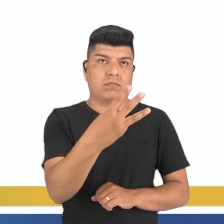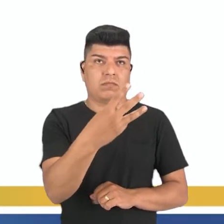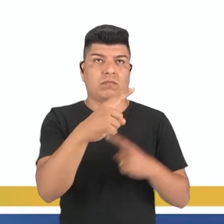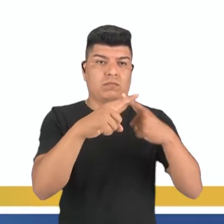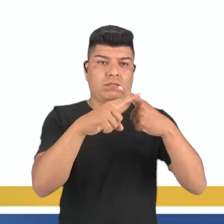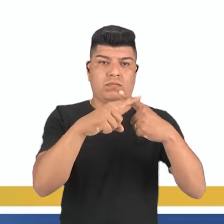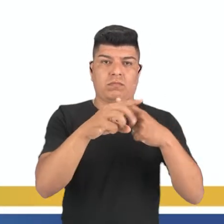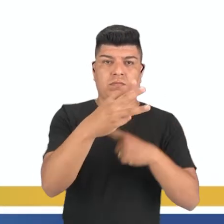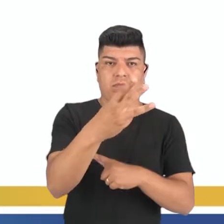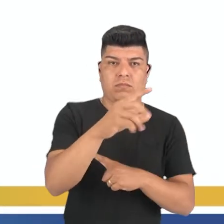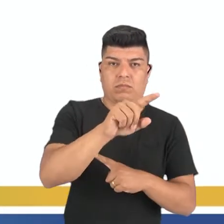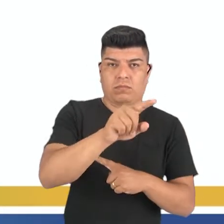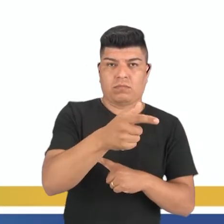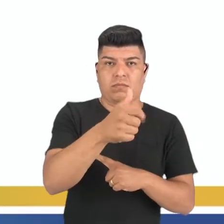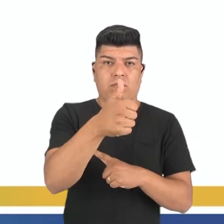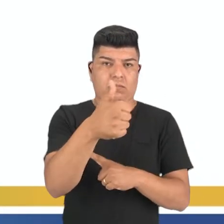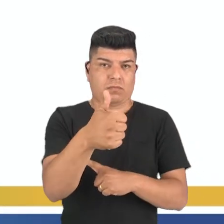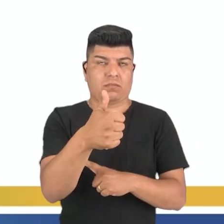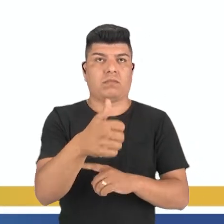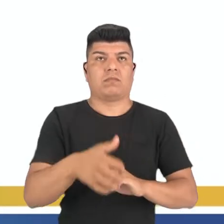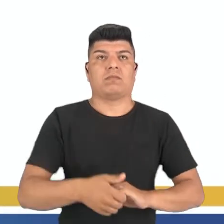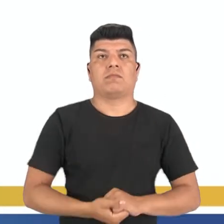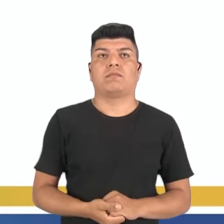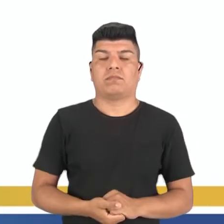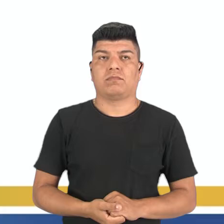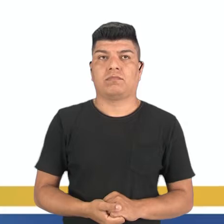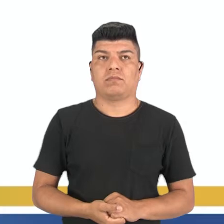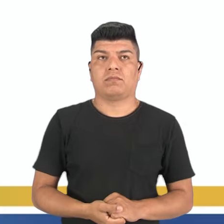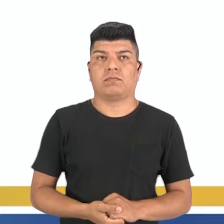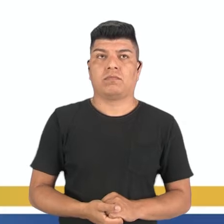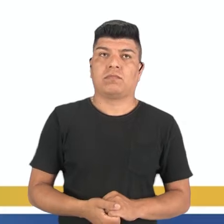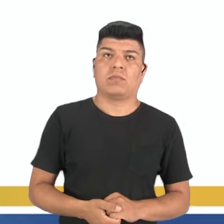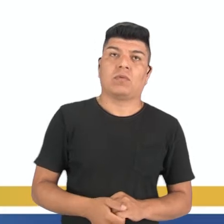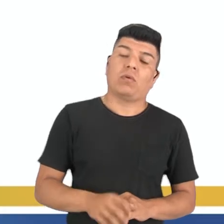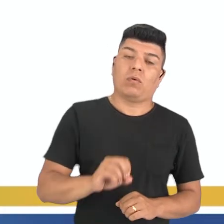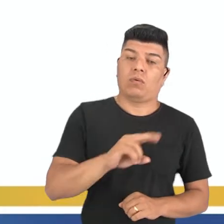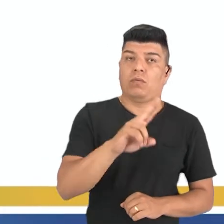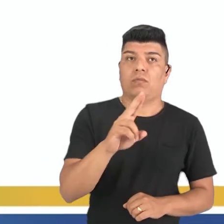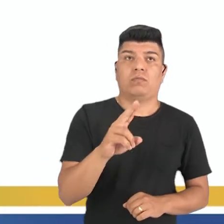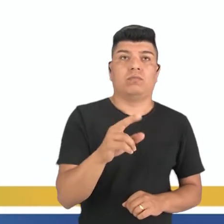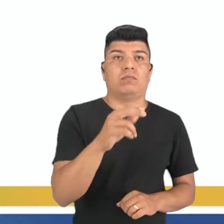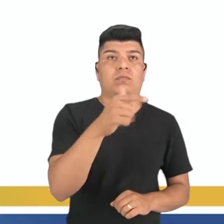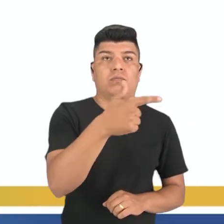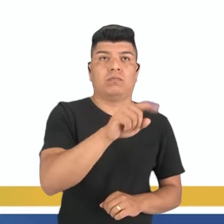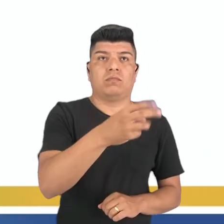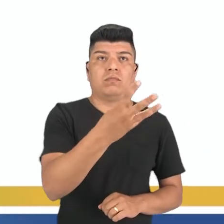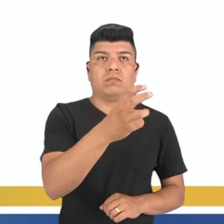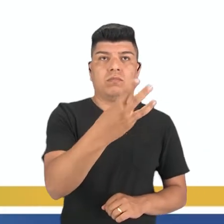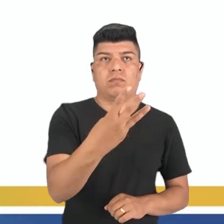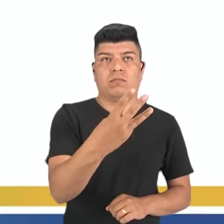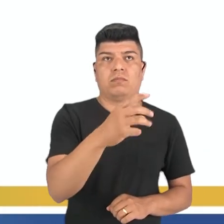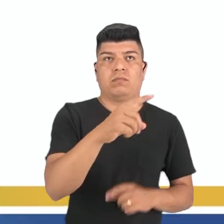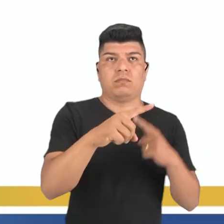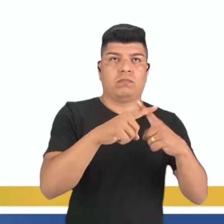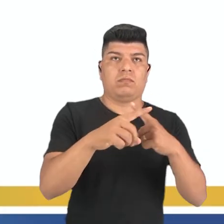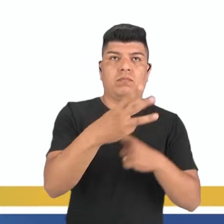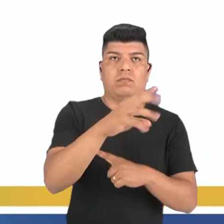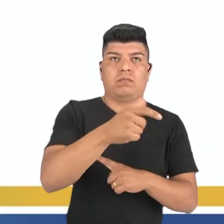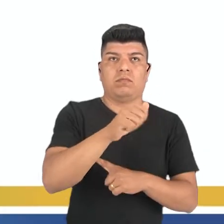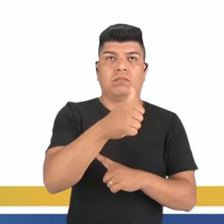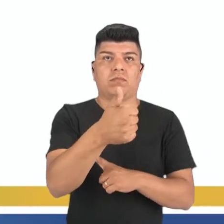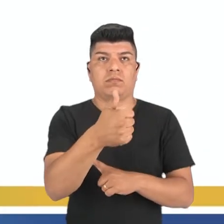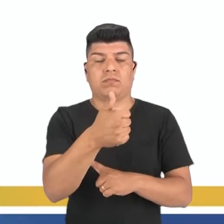centésimos vezes 3 inteiros e 1 décimo, ou 2,43 vezes 3,1. Então vamos fazer